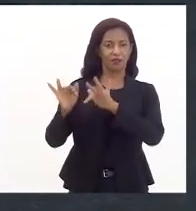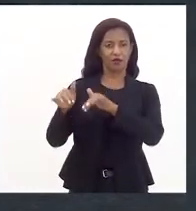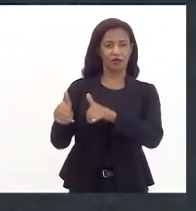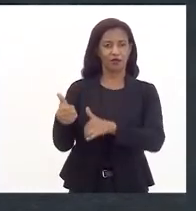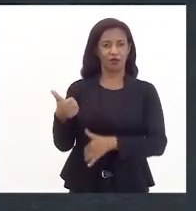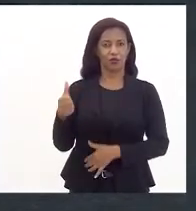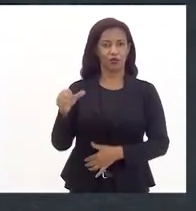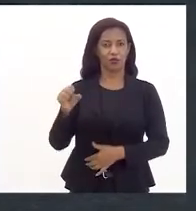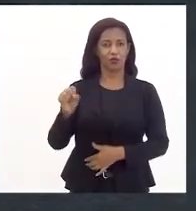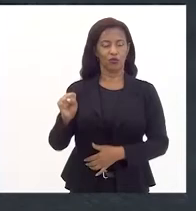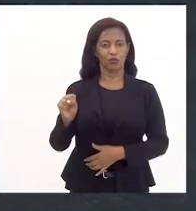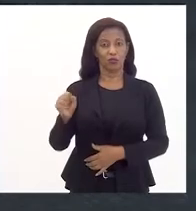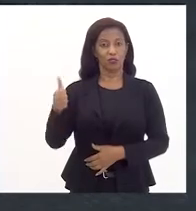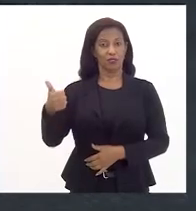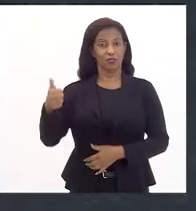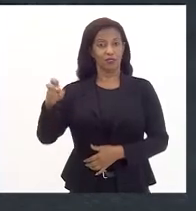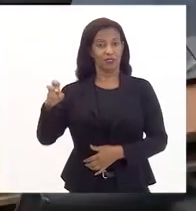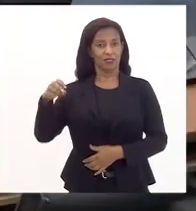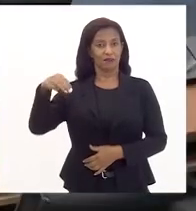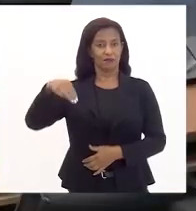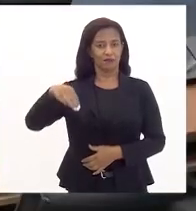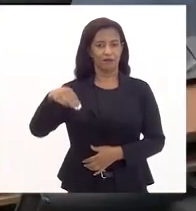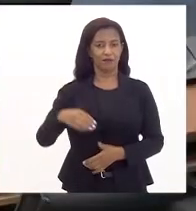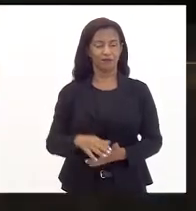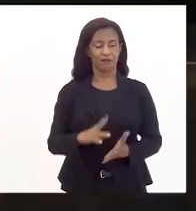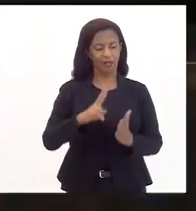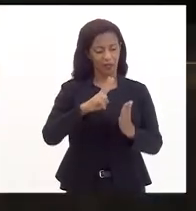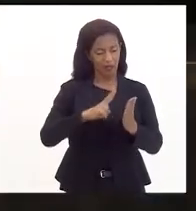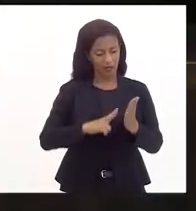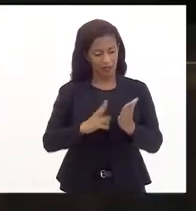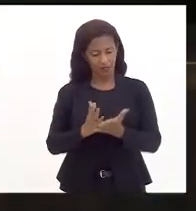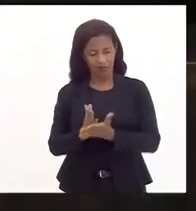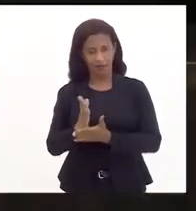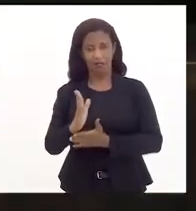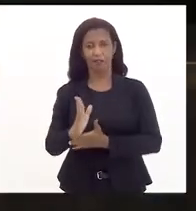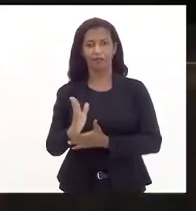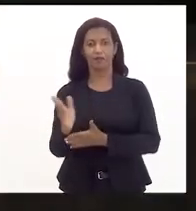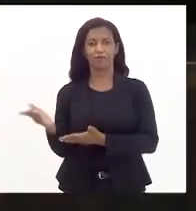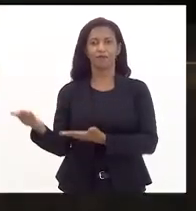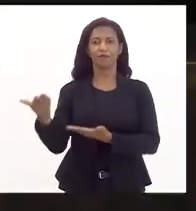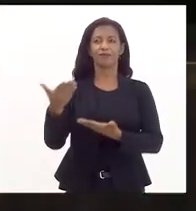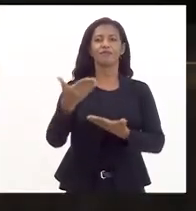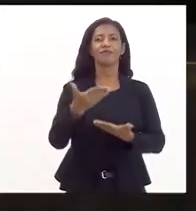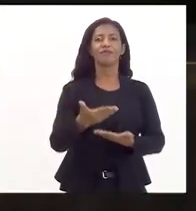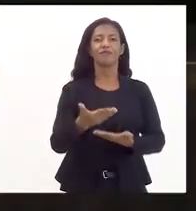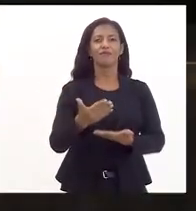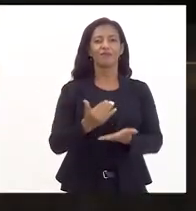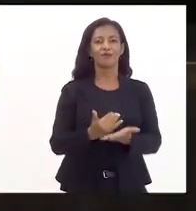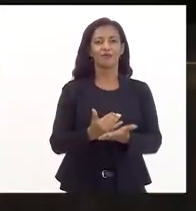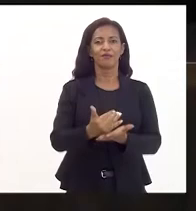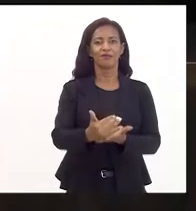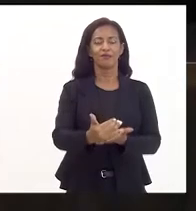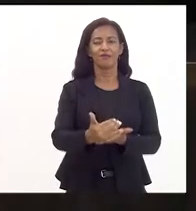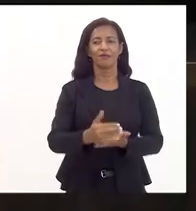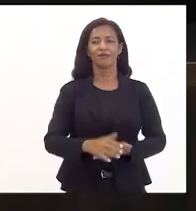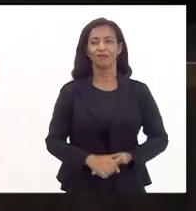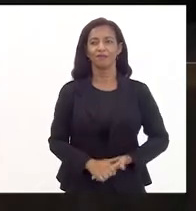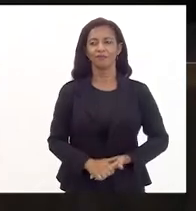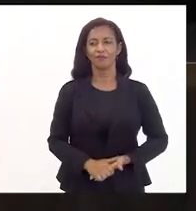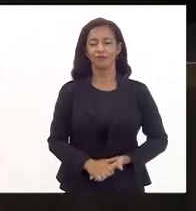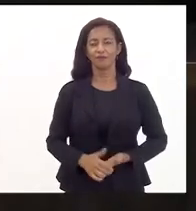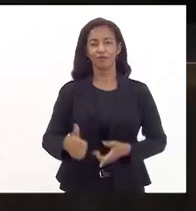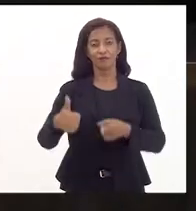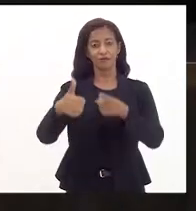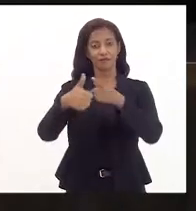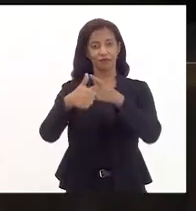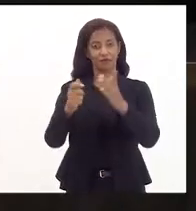às 18 horas e 15 minutos. Lida e aprovada a ata, passa-se ao expediente inicial. O primeiro